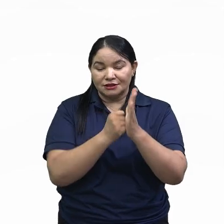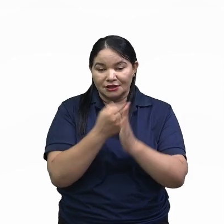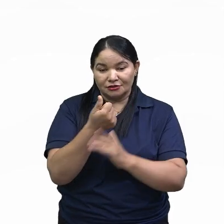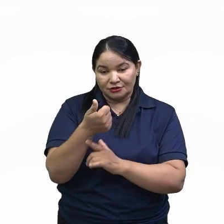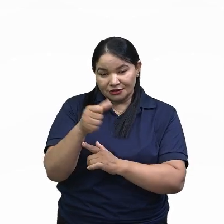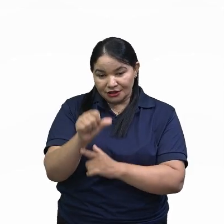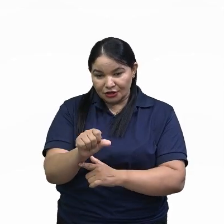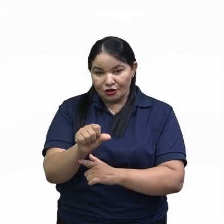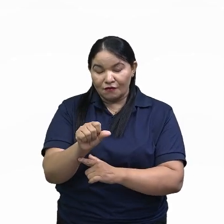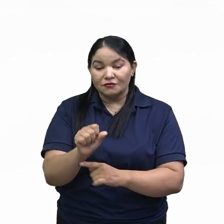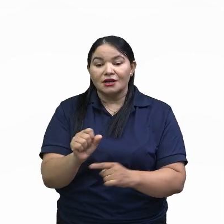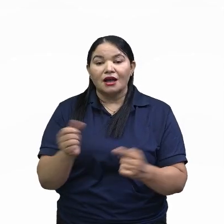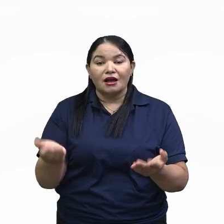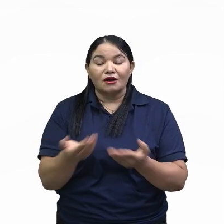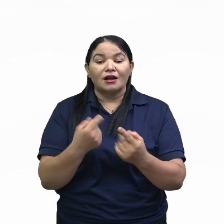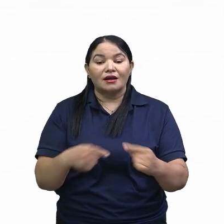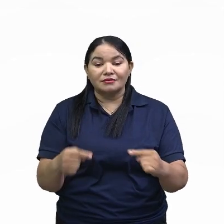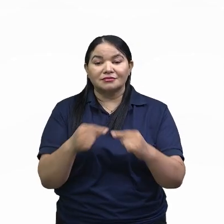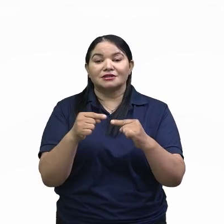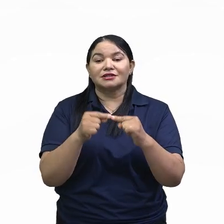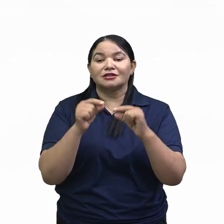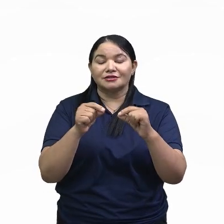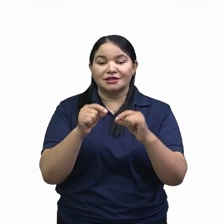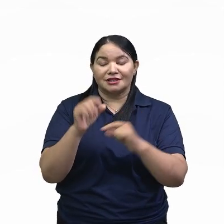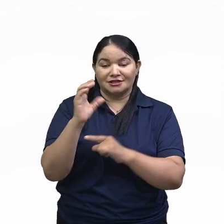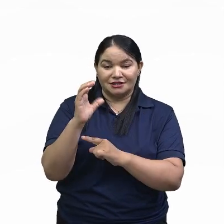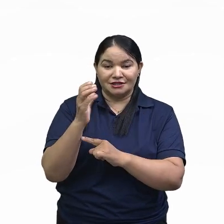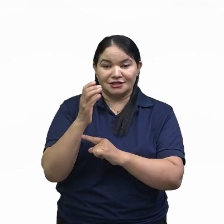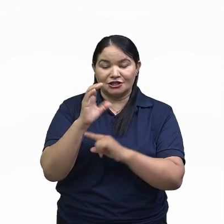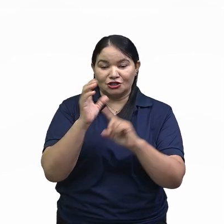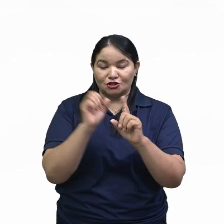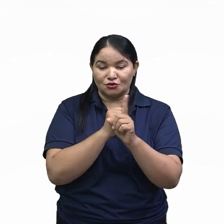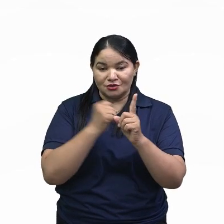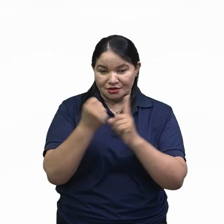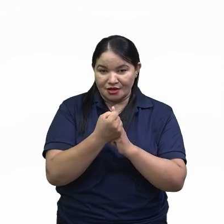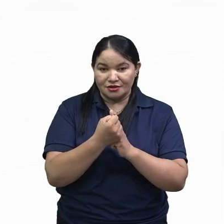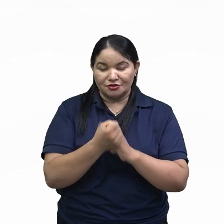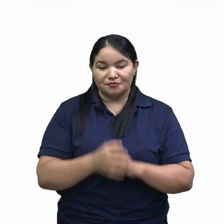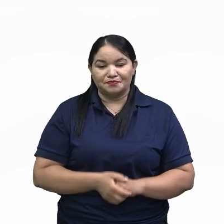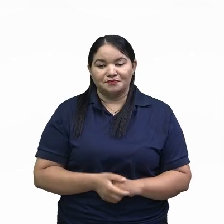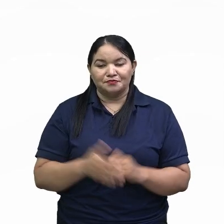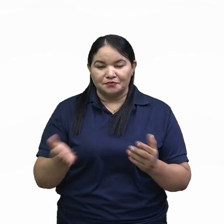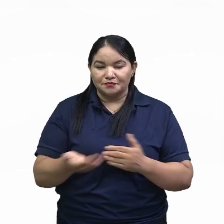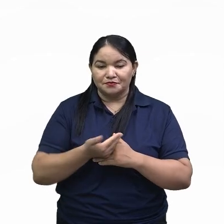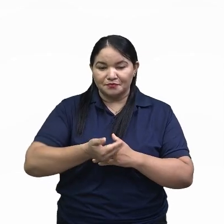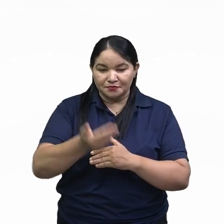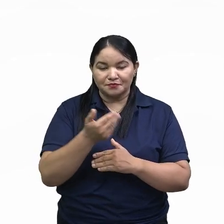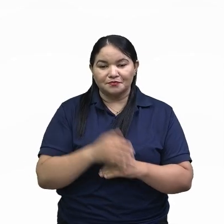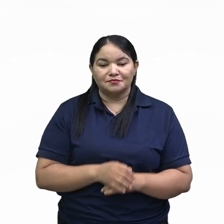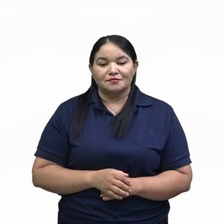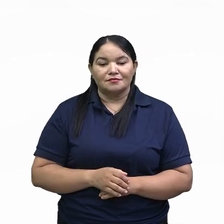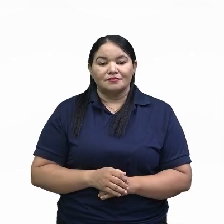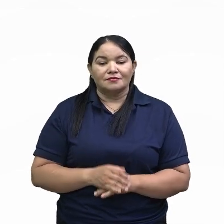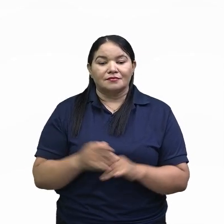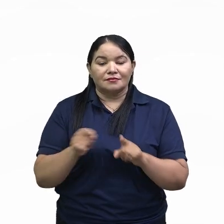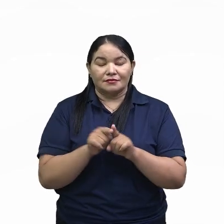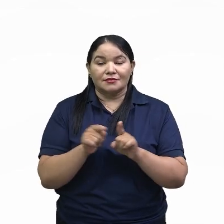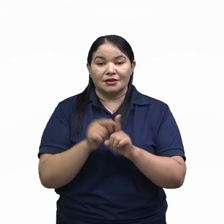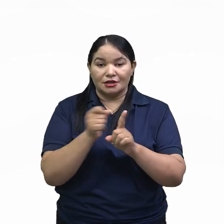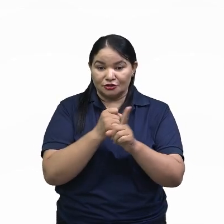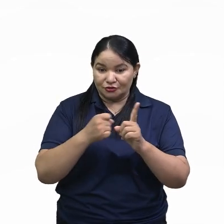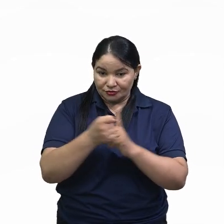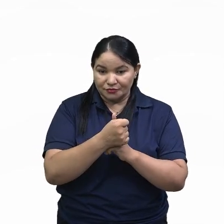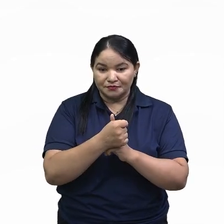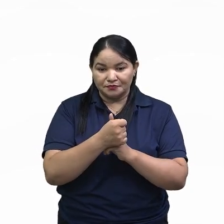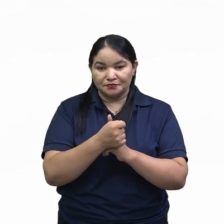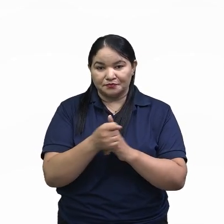XIX, aplicado às ciências sociais. E aí a gente continua aqui com o nosso texto. Em termos